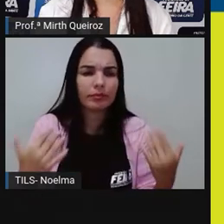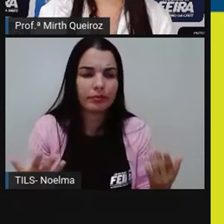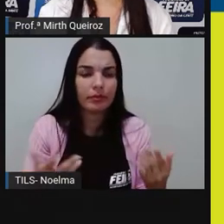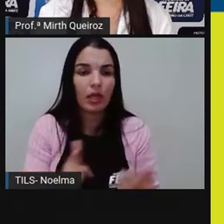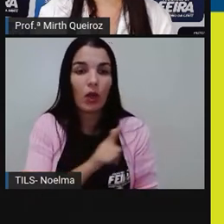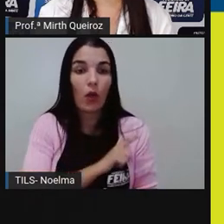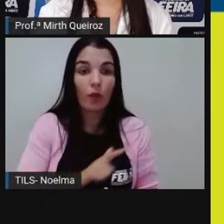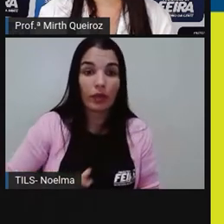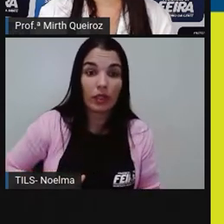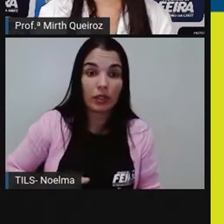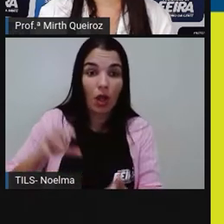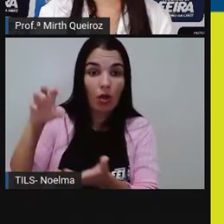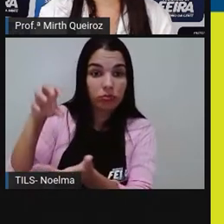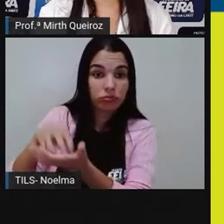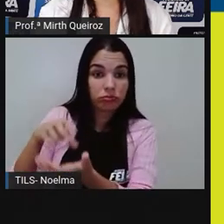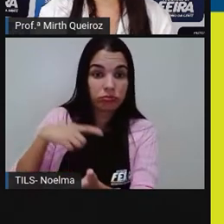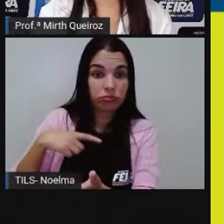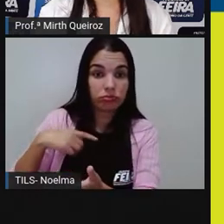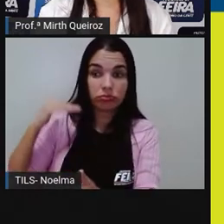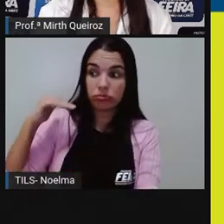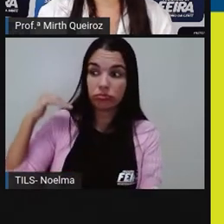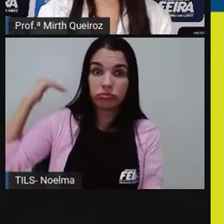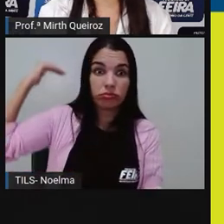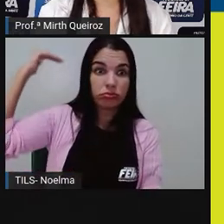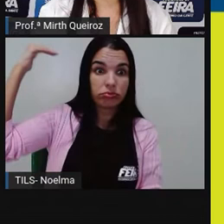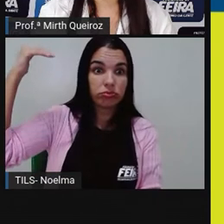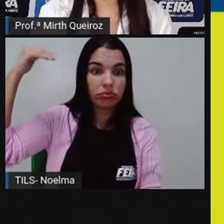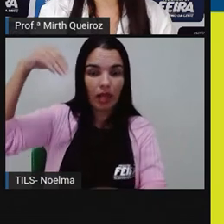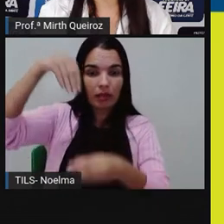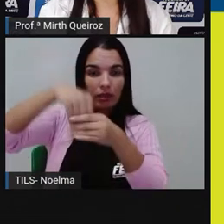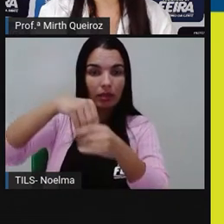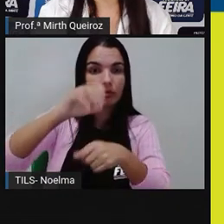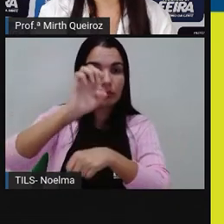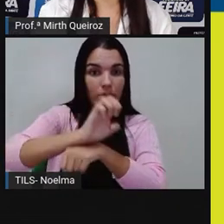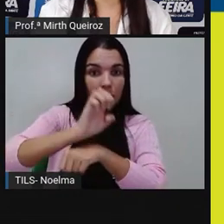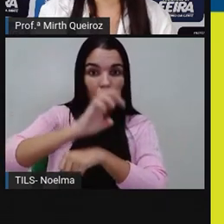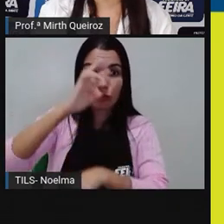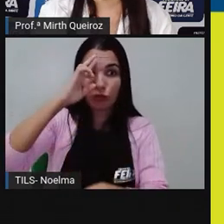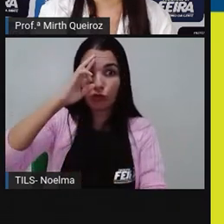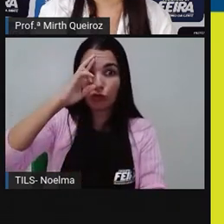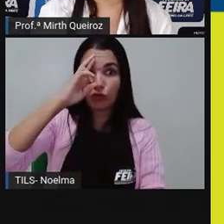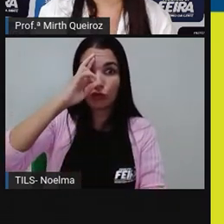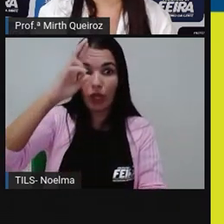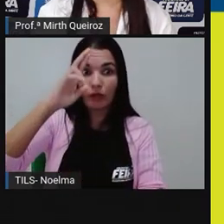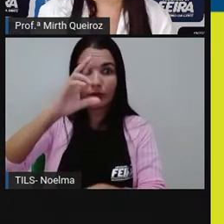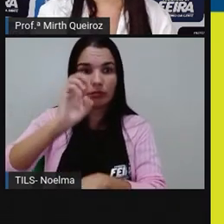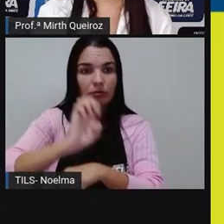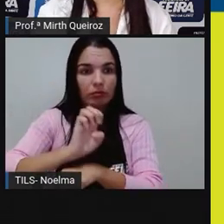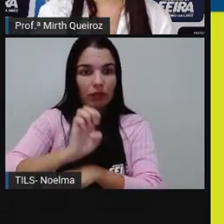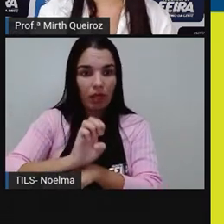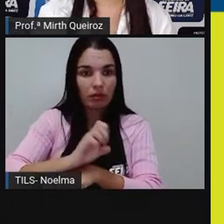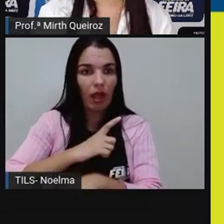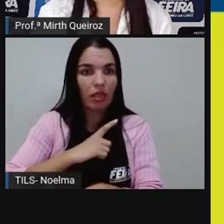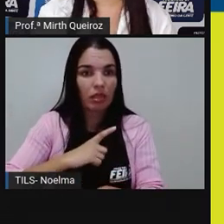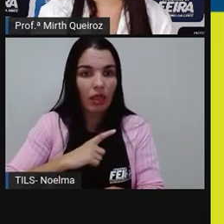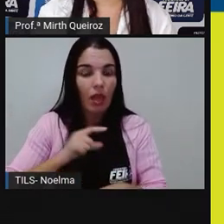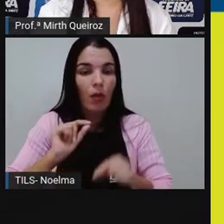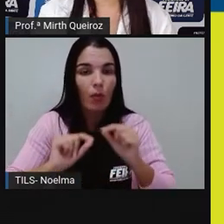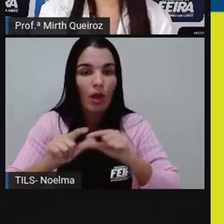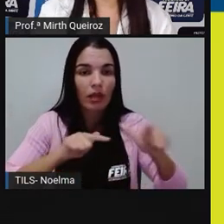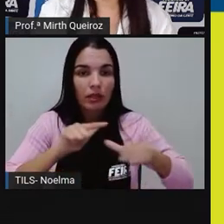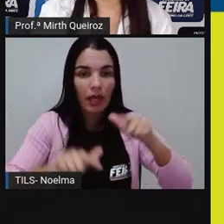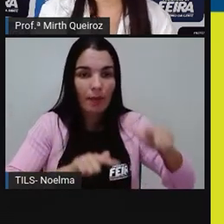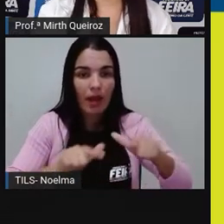O governador, ele ocupa o mais elevado cargo político dentro do estado. Ele é o chefe do estado. Tem função